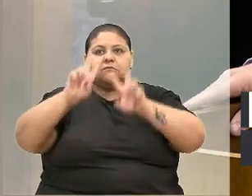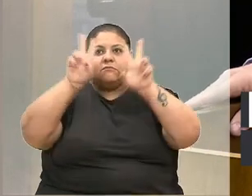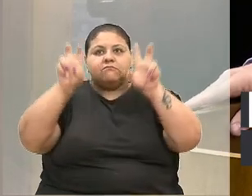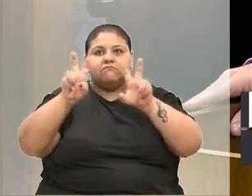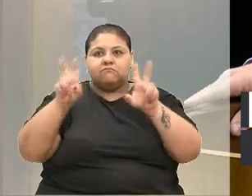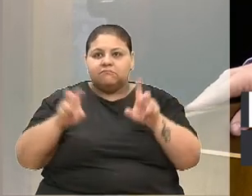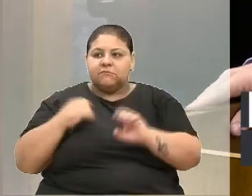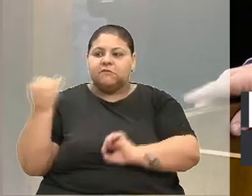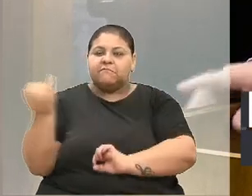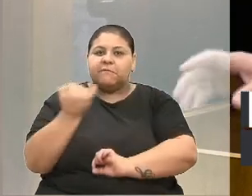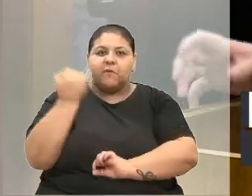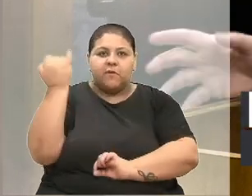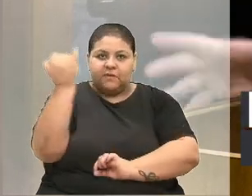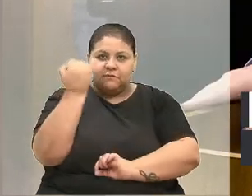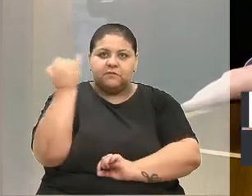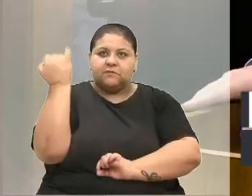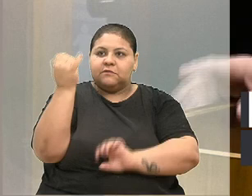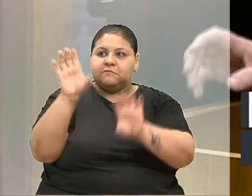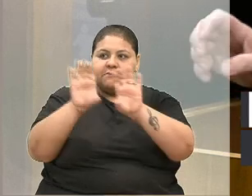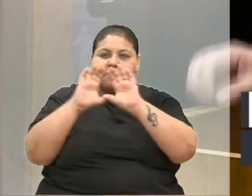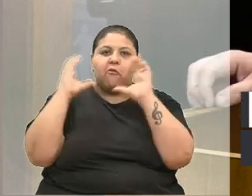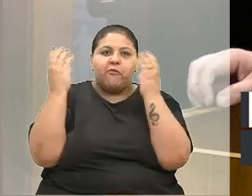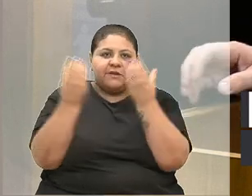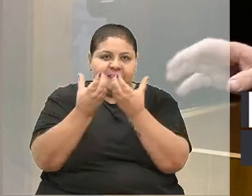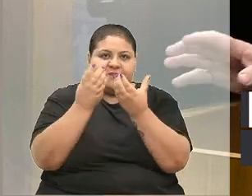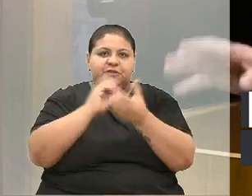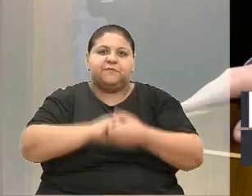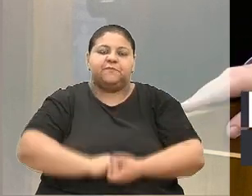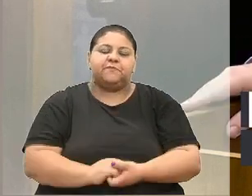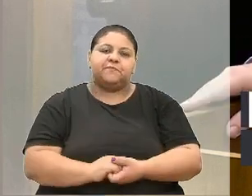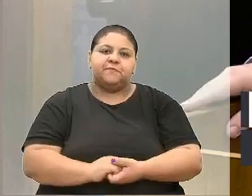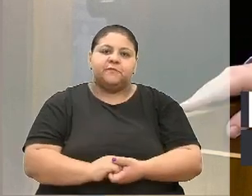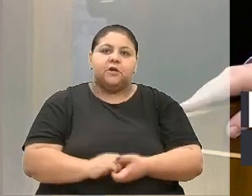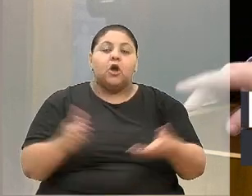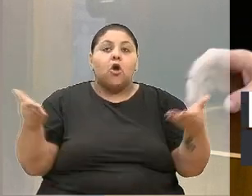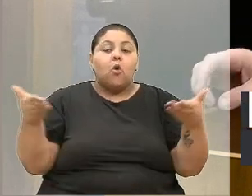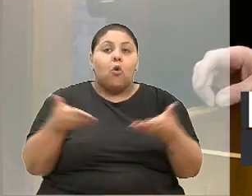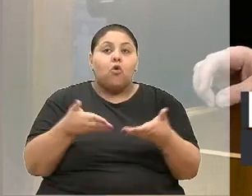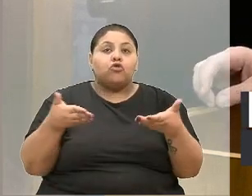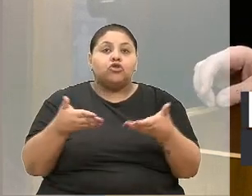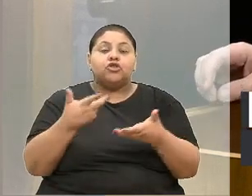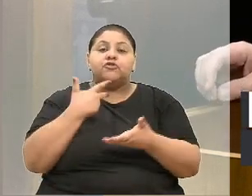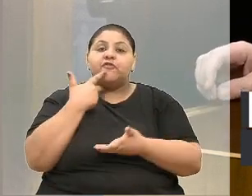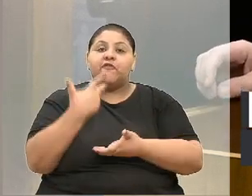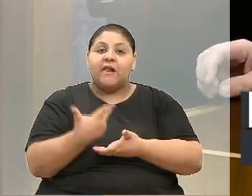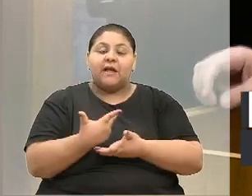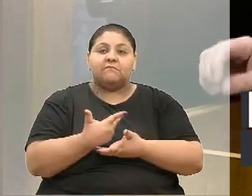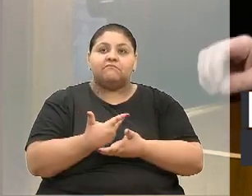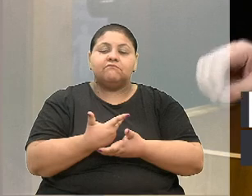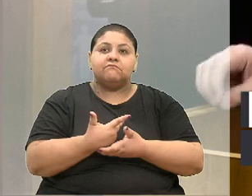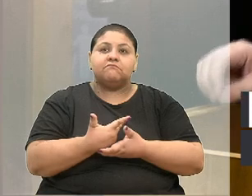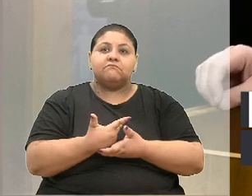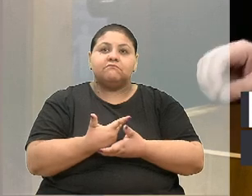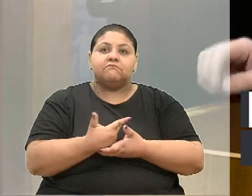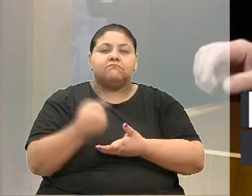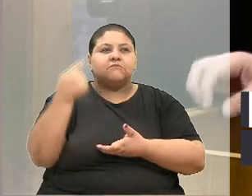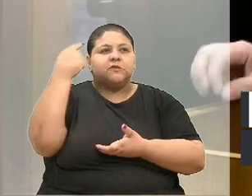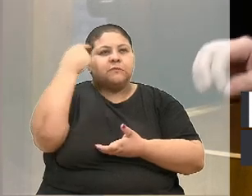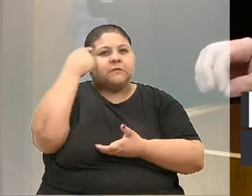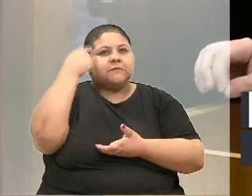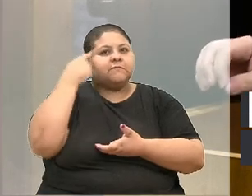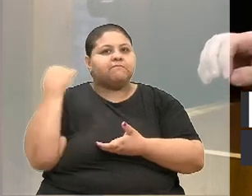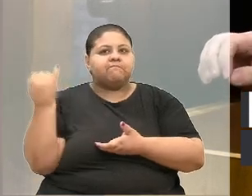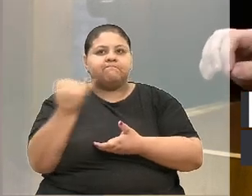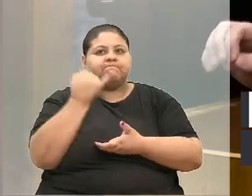grande relevância para a nossa comunidade. E hoje eu quero trazer uma reflexão importante